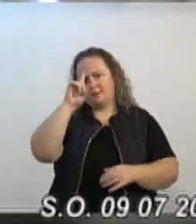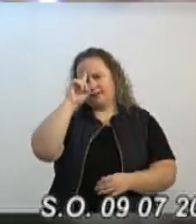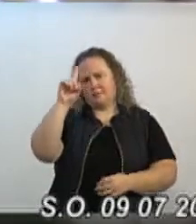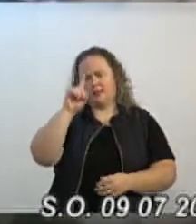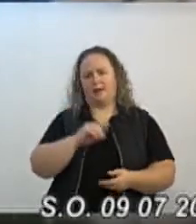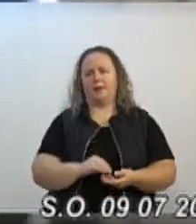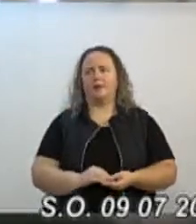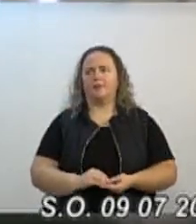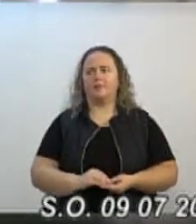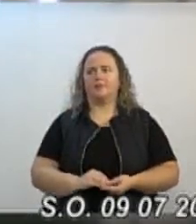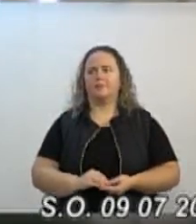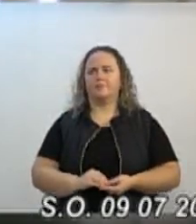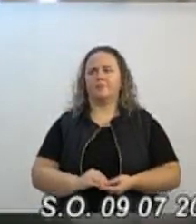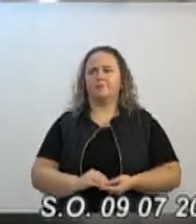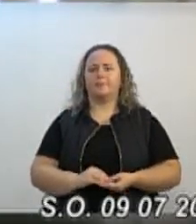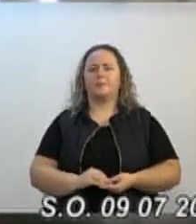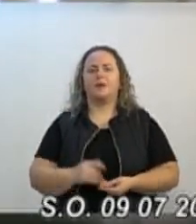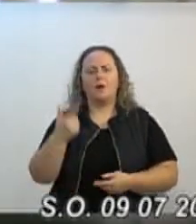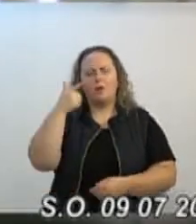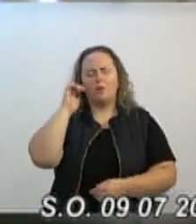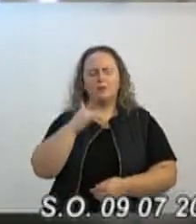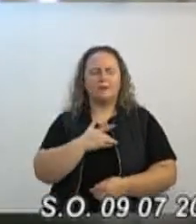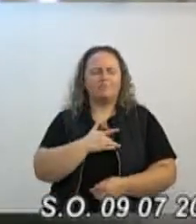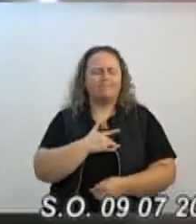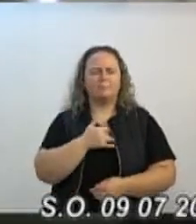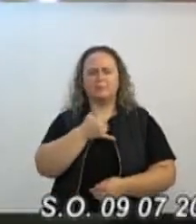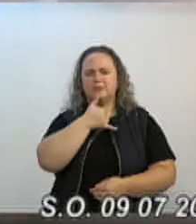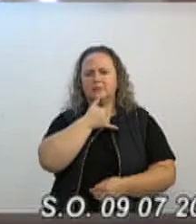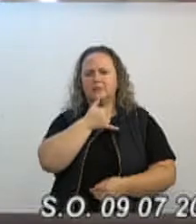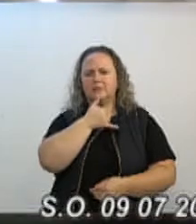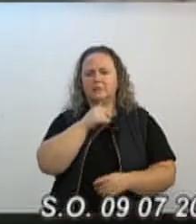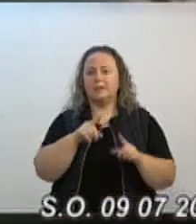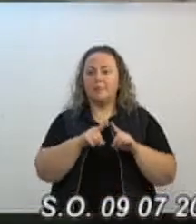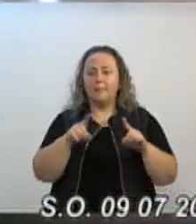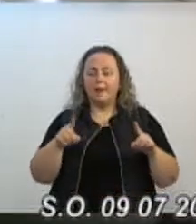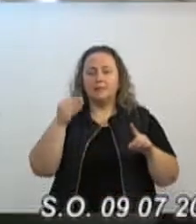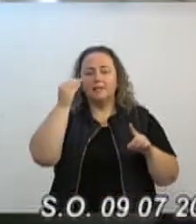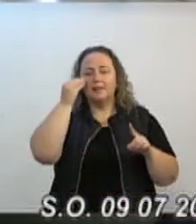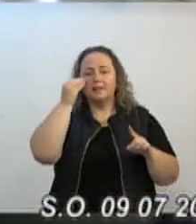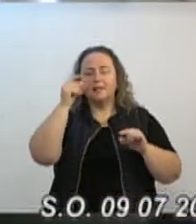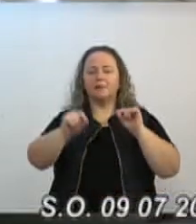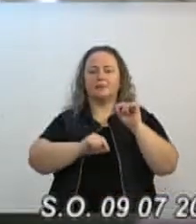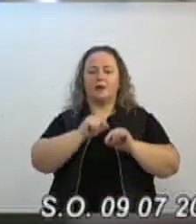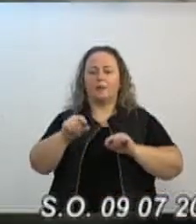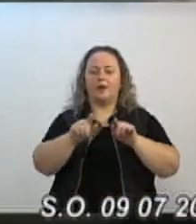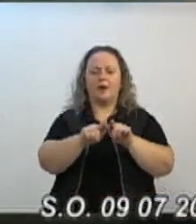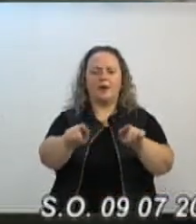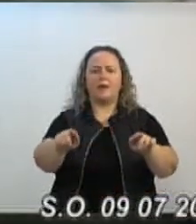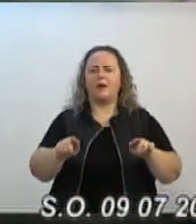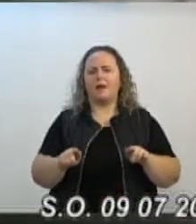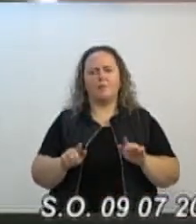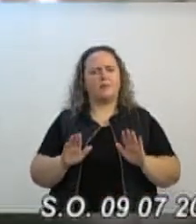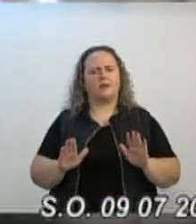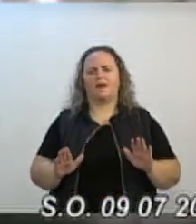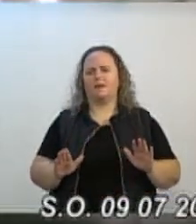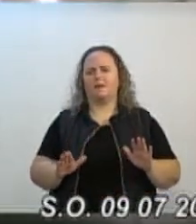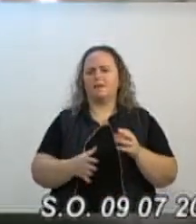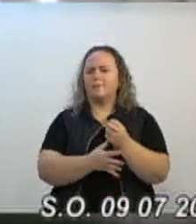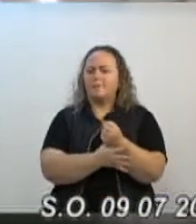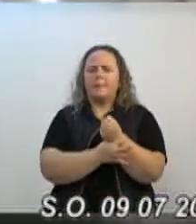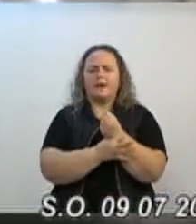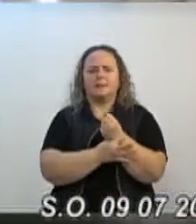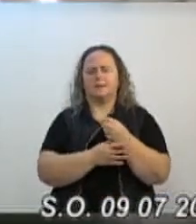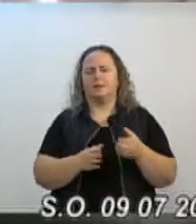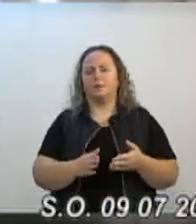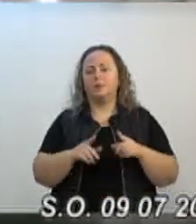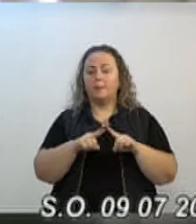interessante. Eu acho que a situação que foi ontem foi muito lamentável. Se fosse possível a gente fazer as nossas sessões nos nossos gabinetes, de forma mais segura, mas utilizando